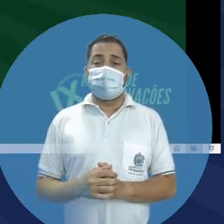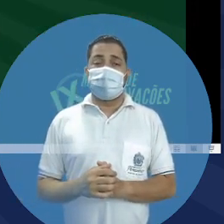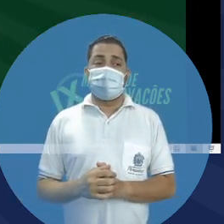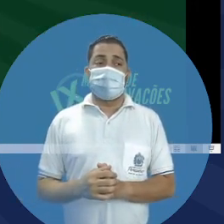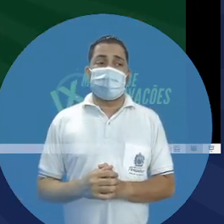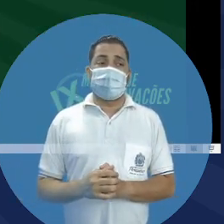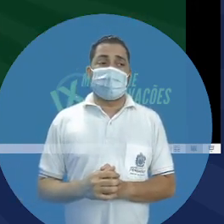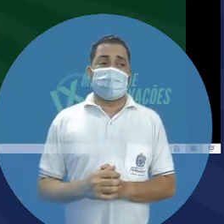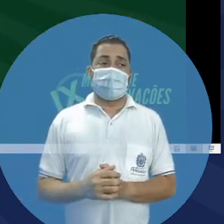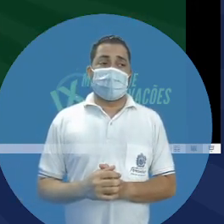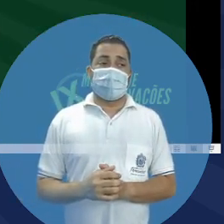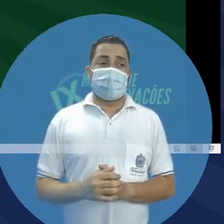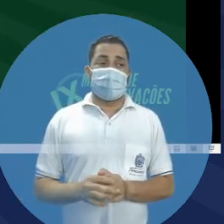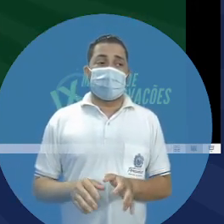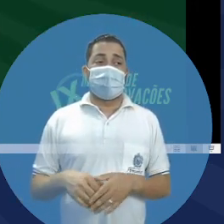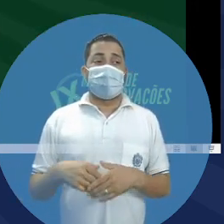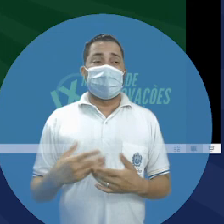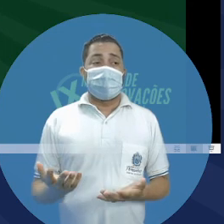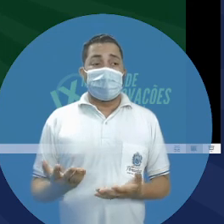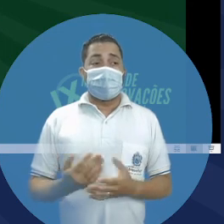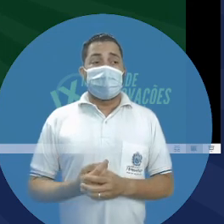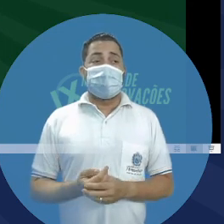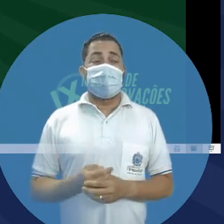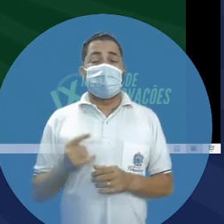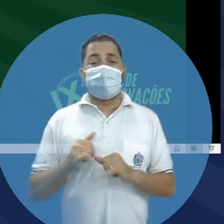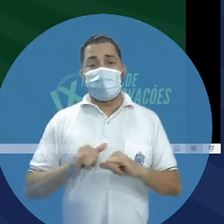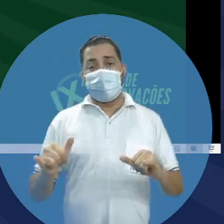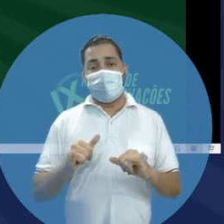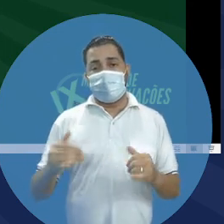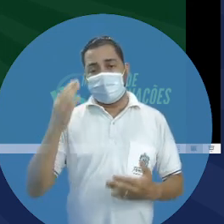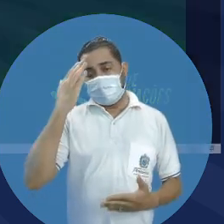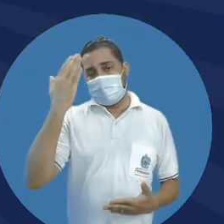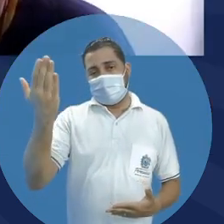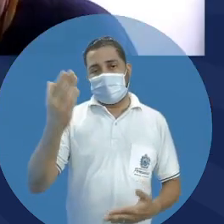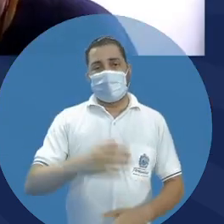E esses são os nossos contatos. Muito obrigada.